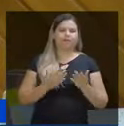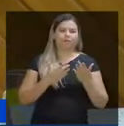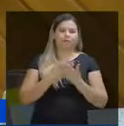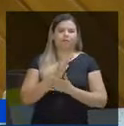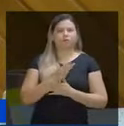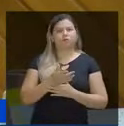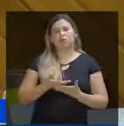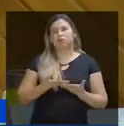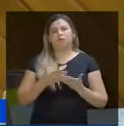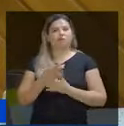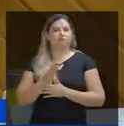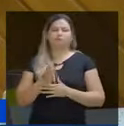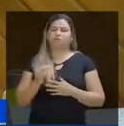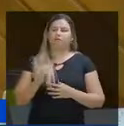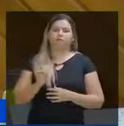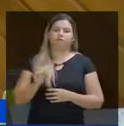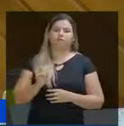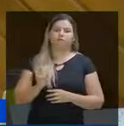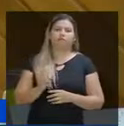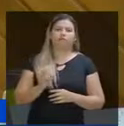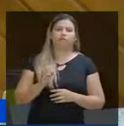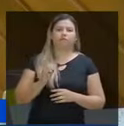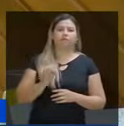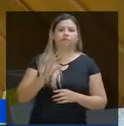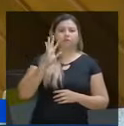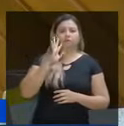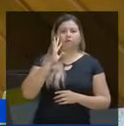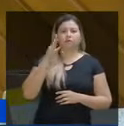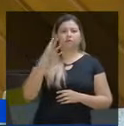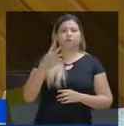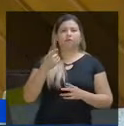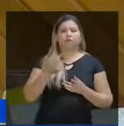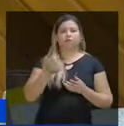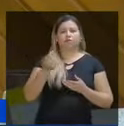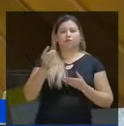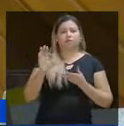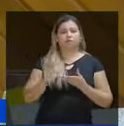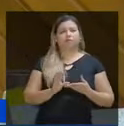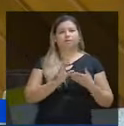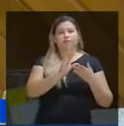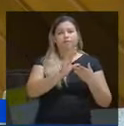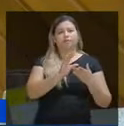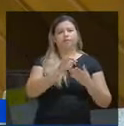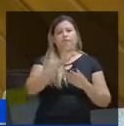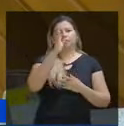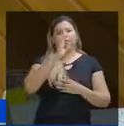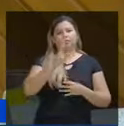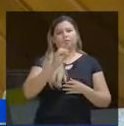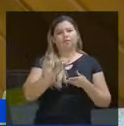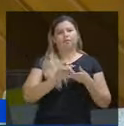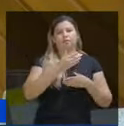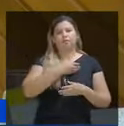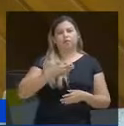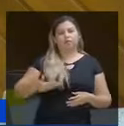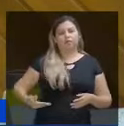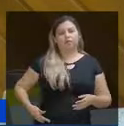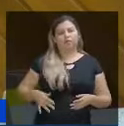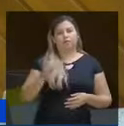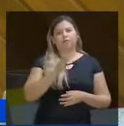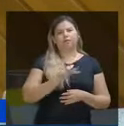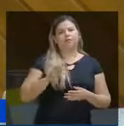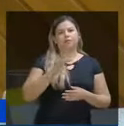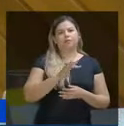ou a desaprovação, mesmo com a determinação de devolução de valores ao Tesouro Nacional, não causa restrição